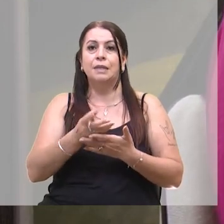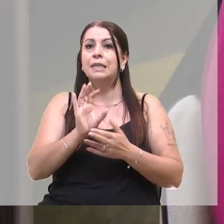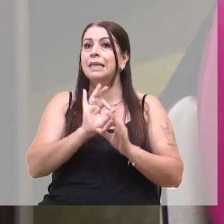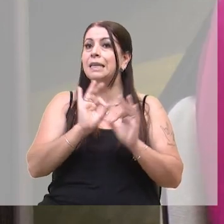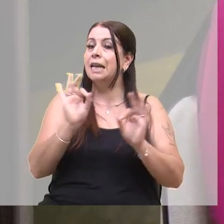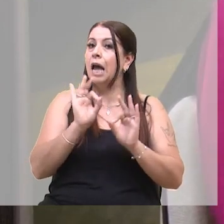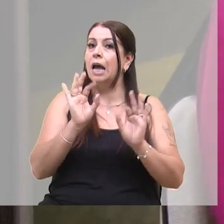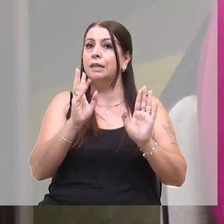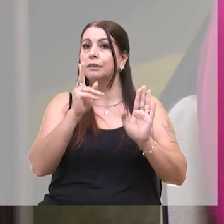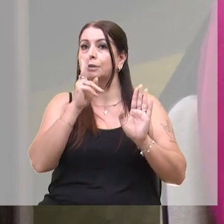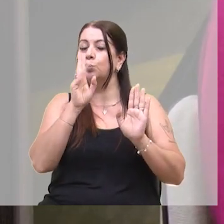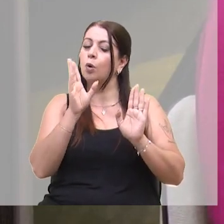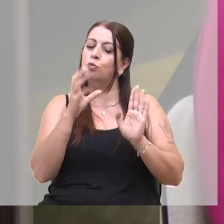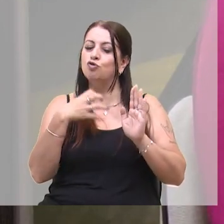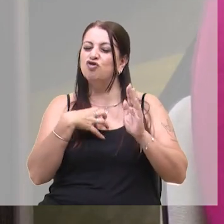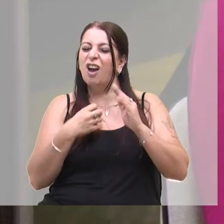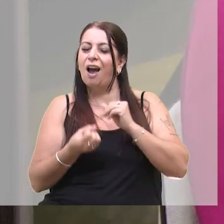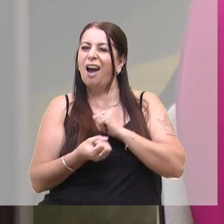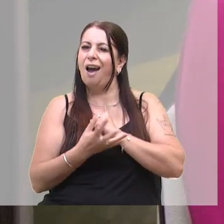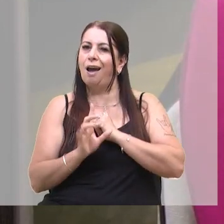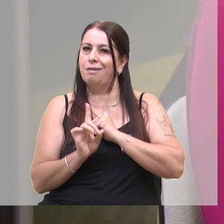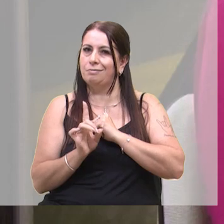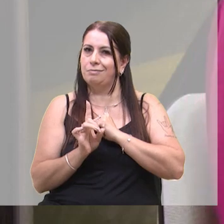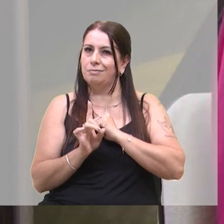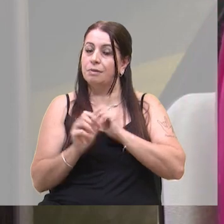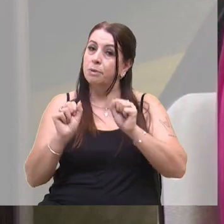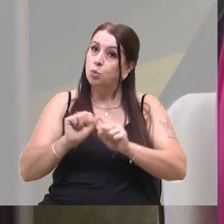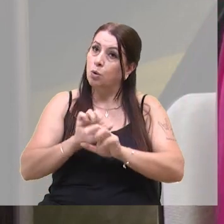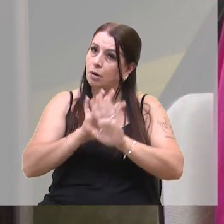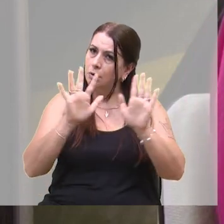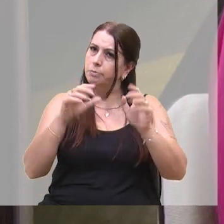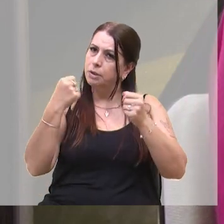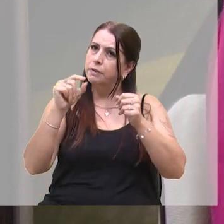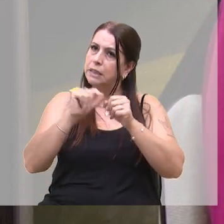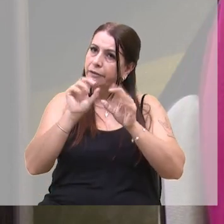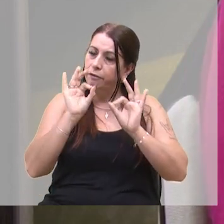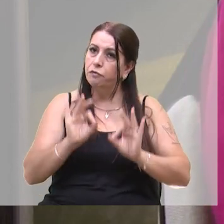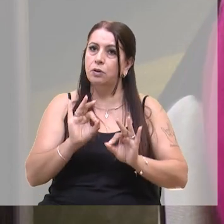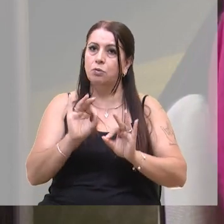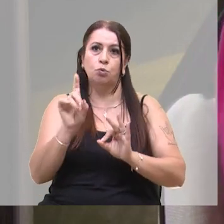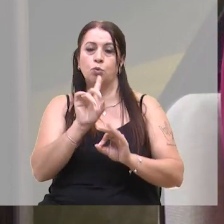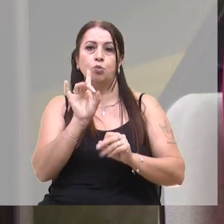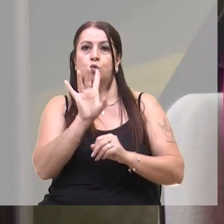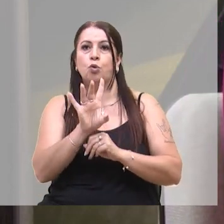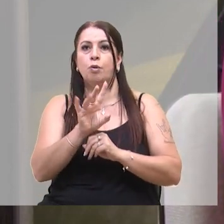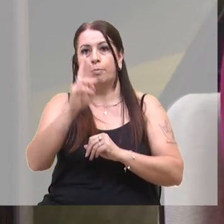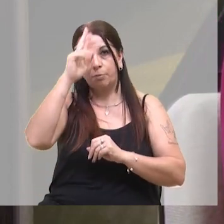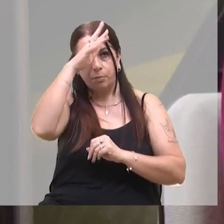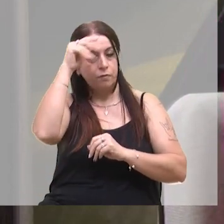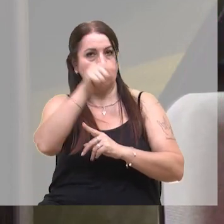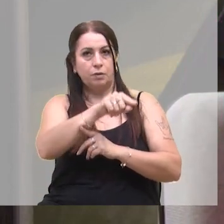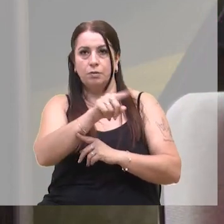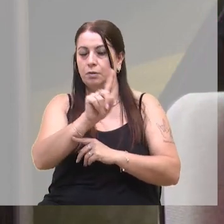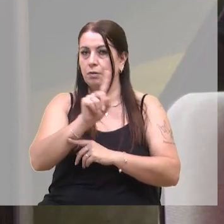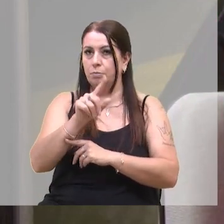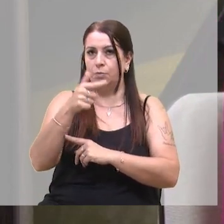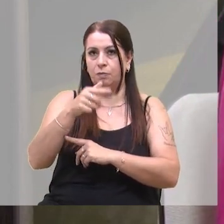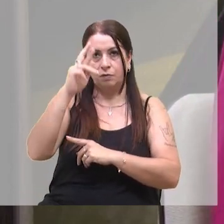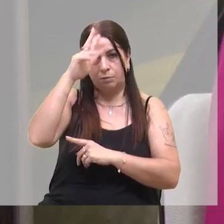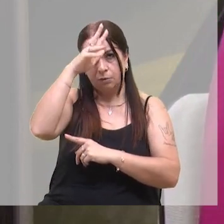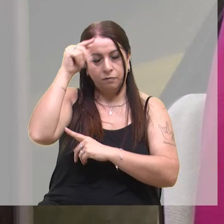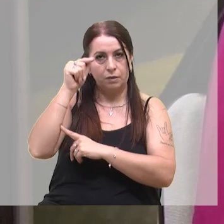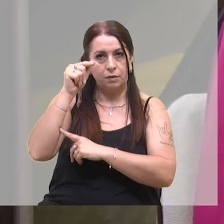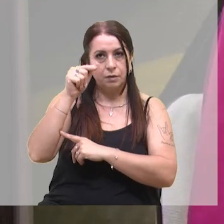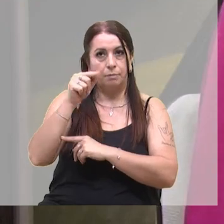entendimento de que nada com um jeitinho, mas sim com a clareza de que precisa ser feito. Não para um